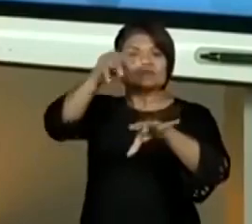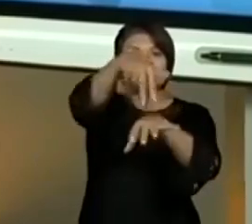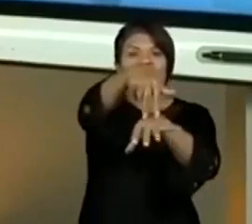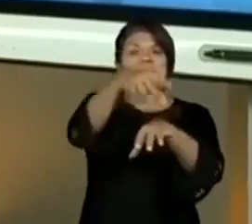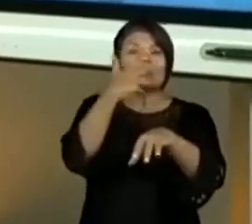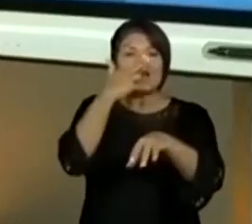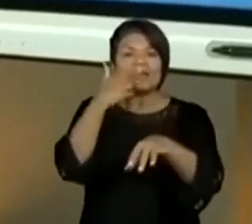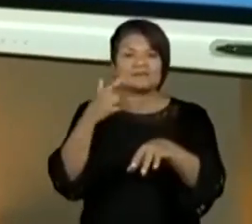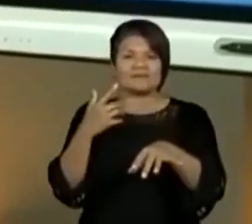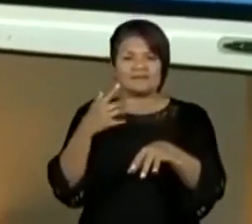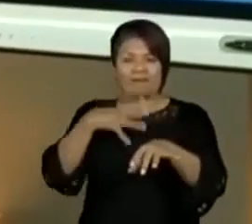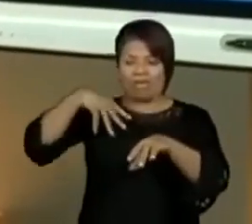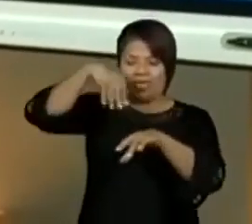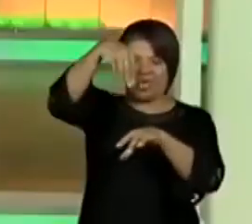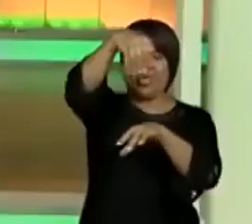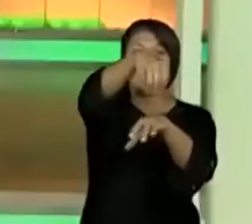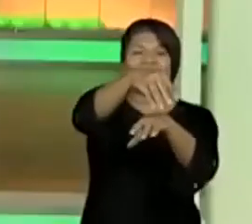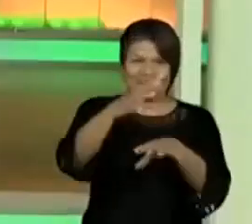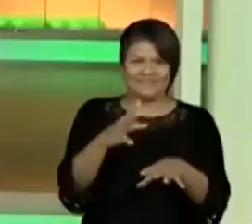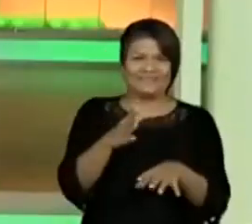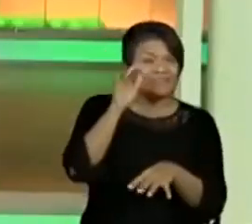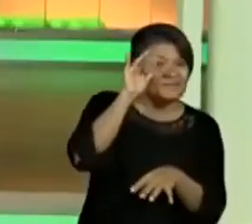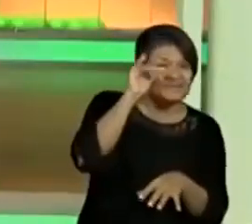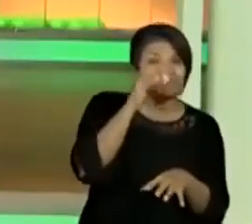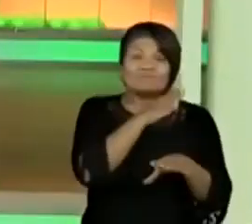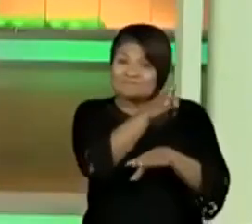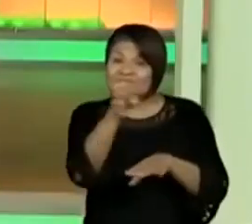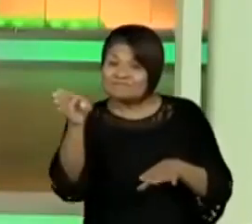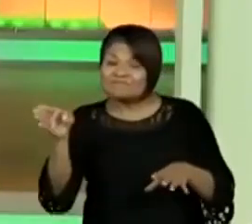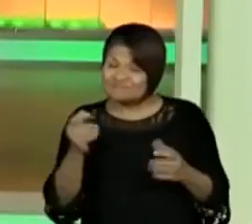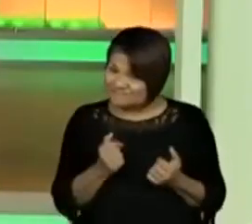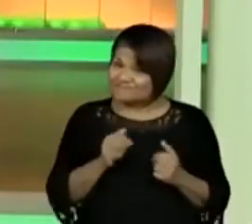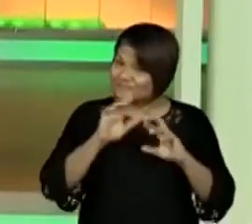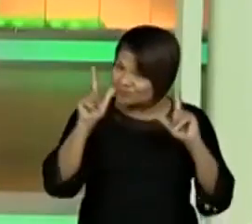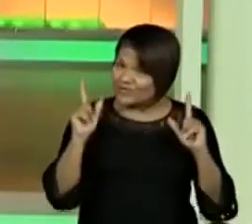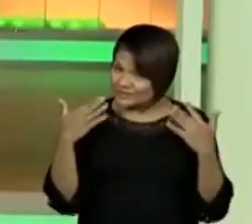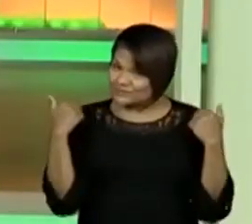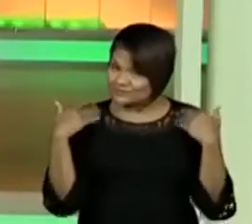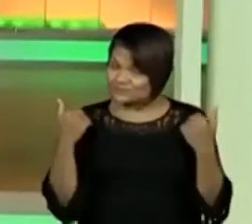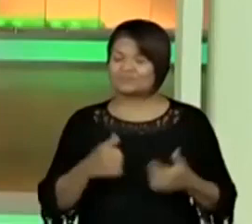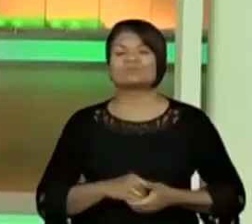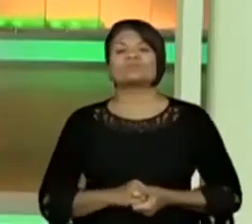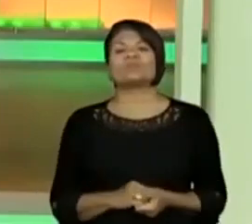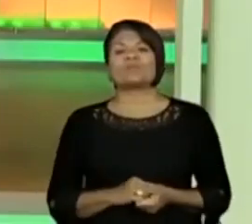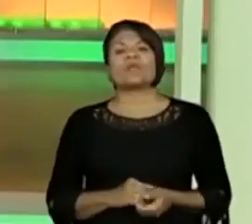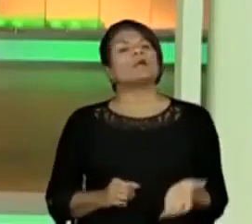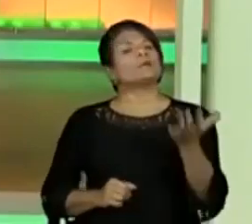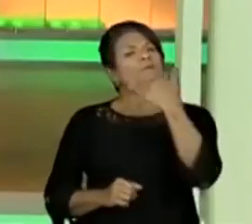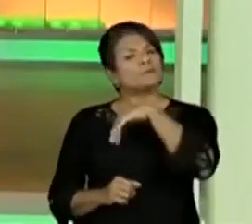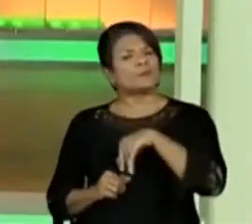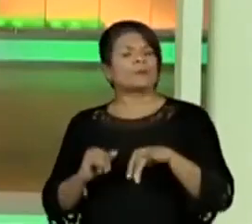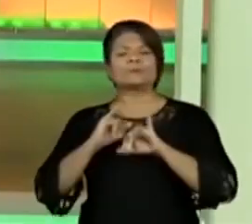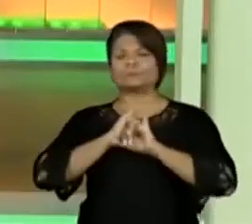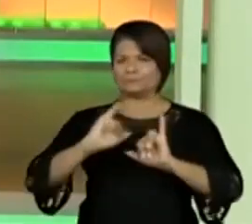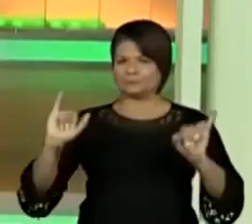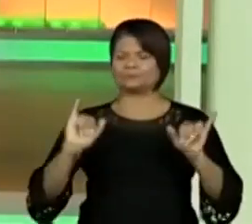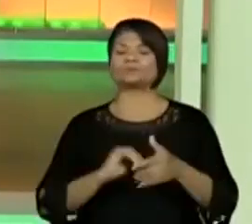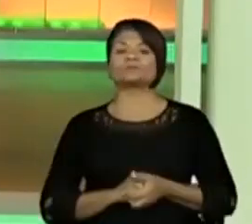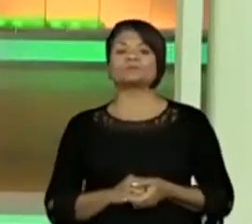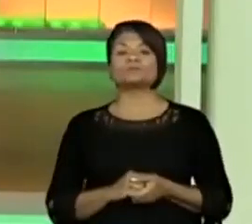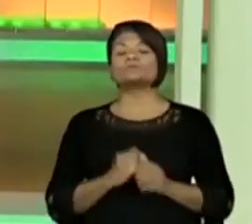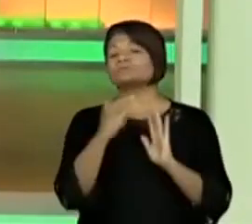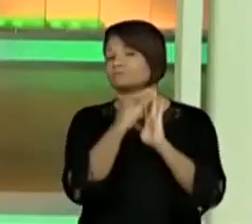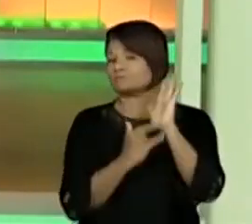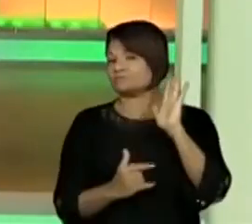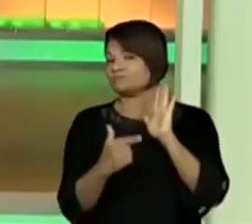isso, tá? Então é um passeio diferente, certo? Vamos lá então para a nossa notícia, vamos ver o que o texto vai